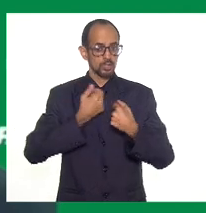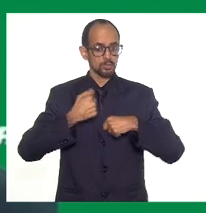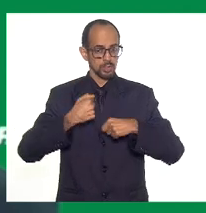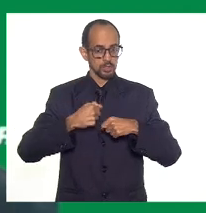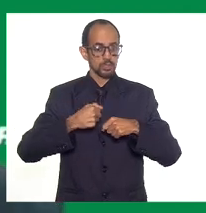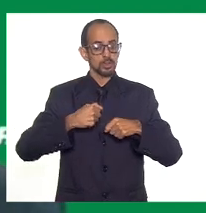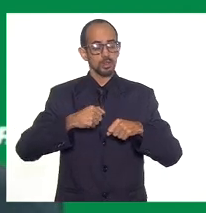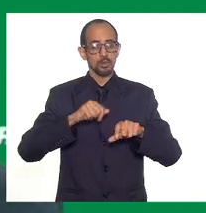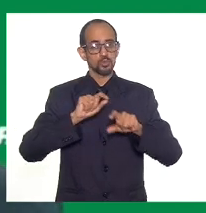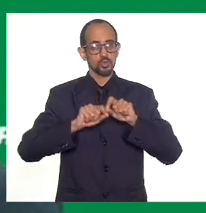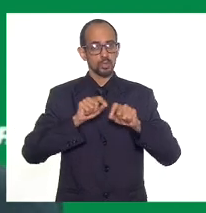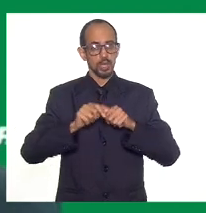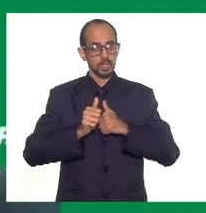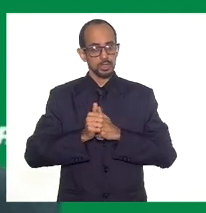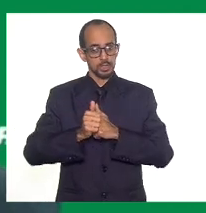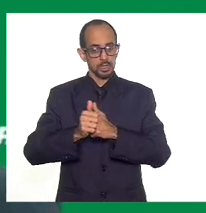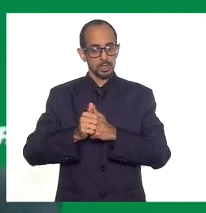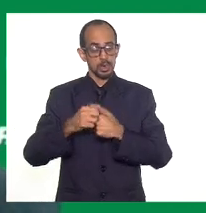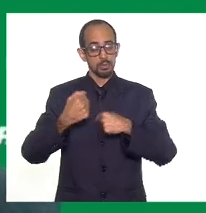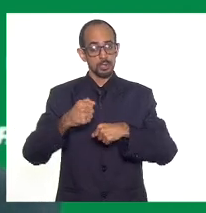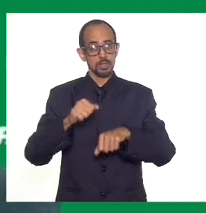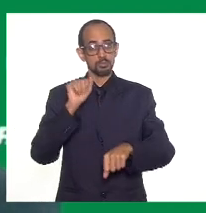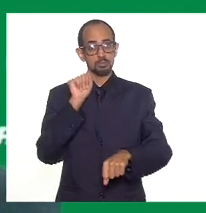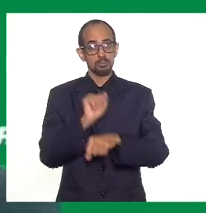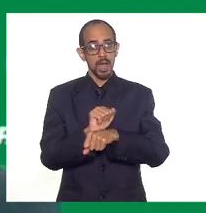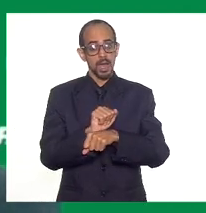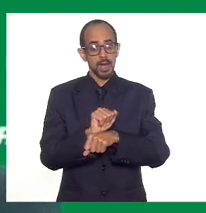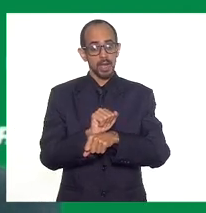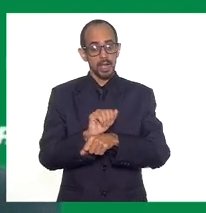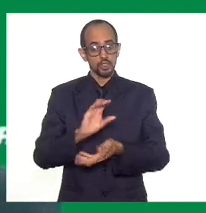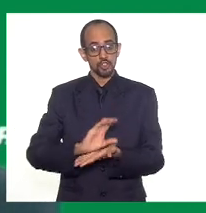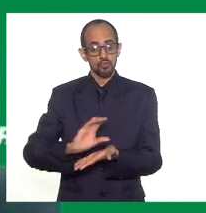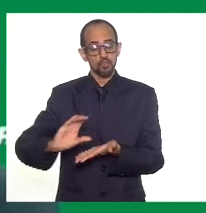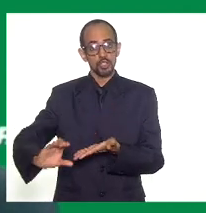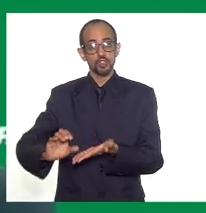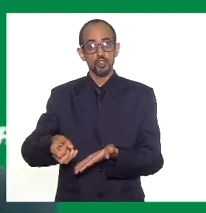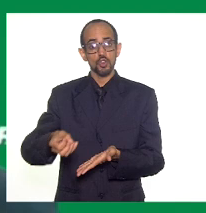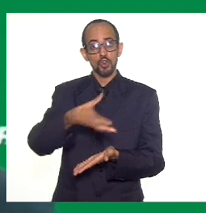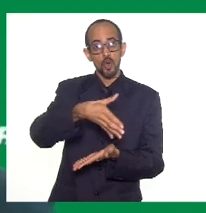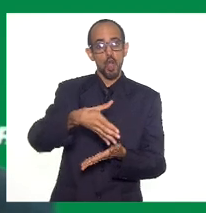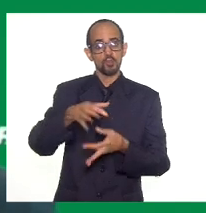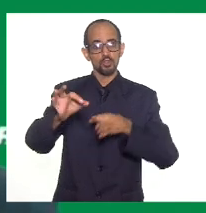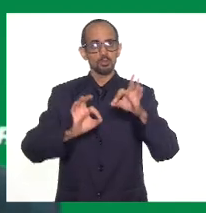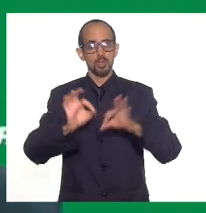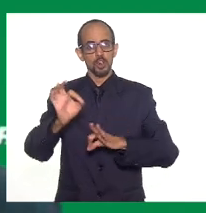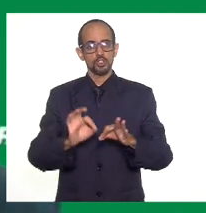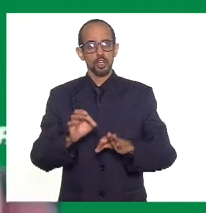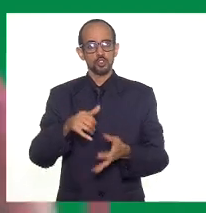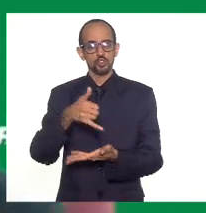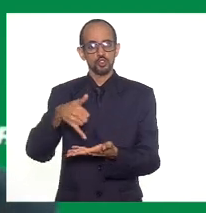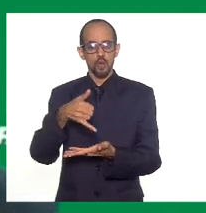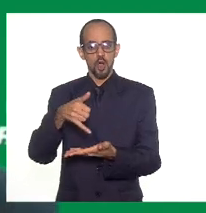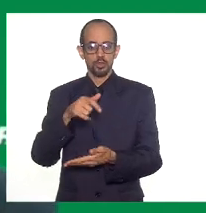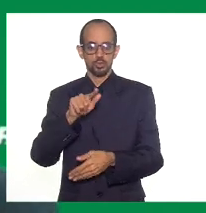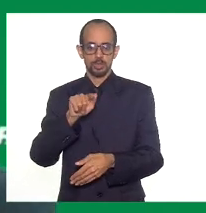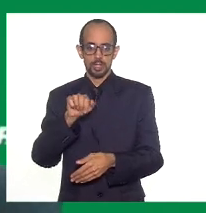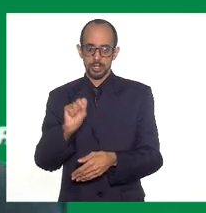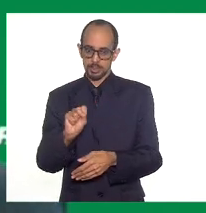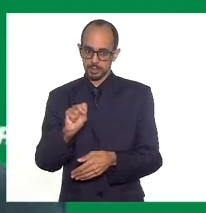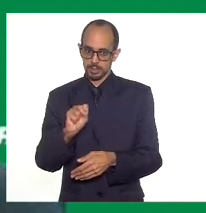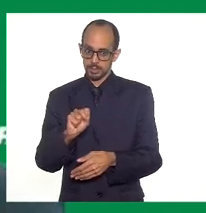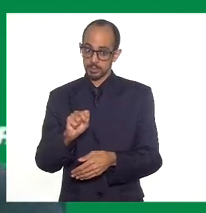seria necessário parar imediatamente de investir em novos projetos de óleo e gás no mundo inteiro. Eu repito,